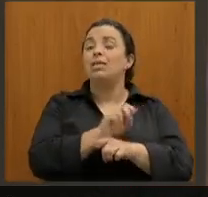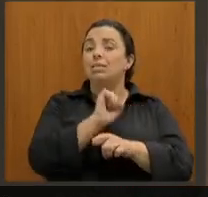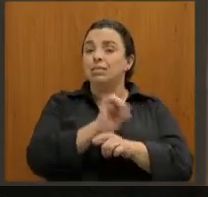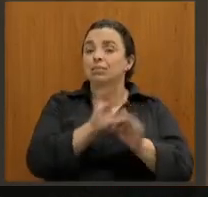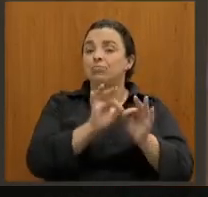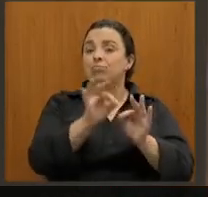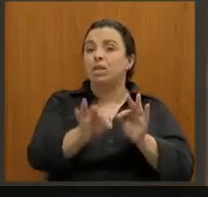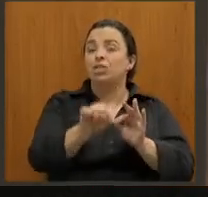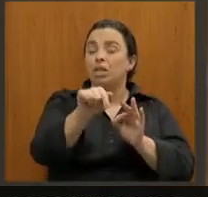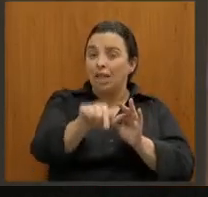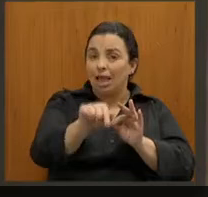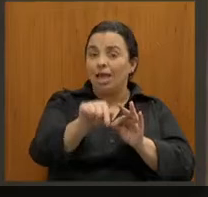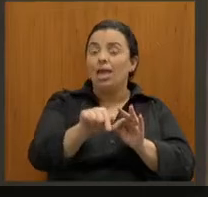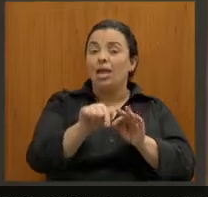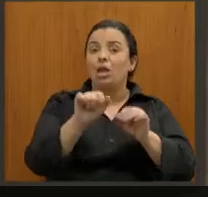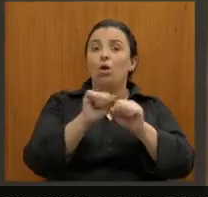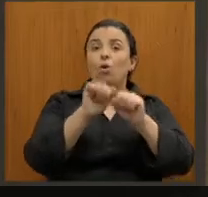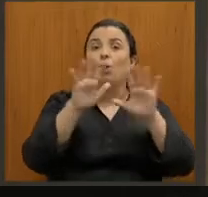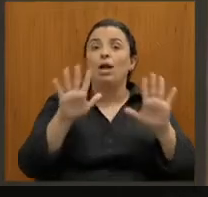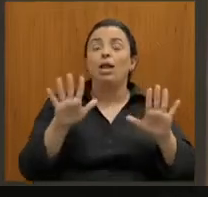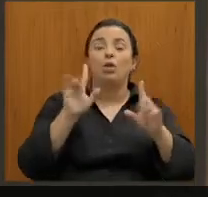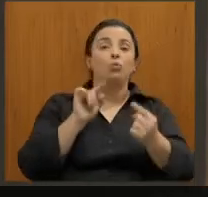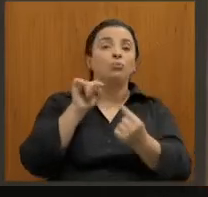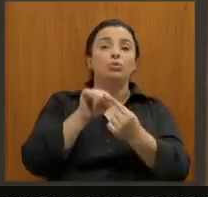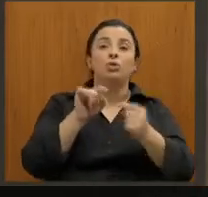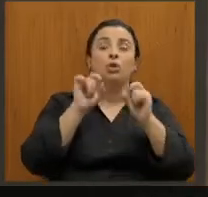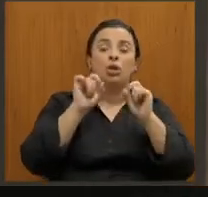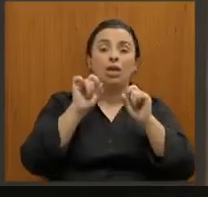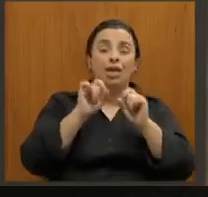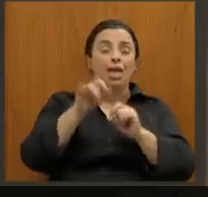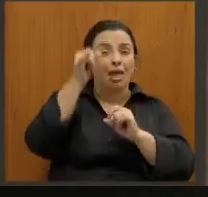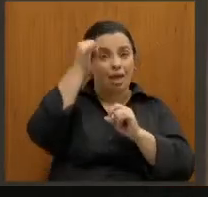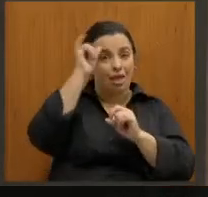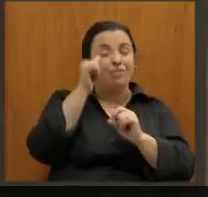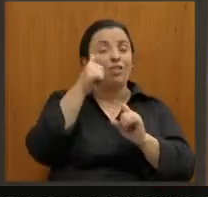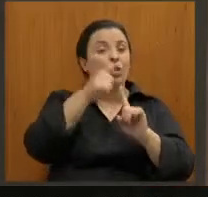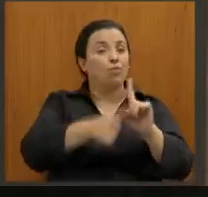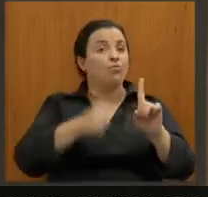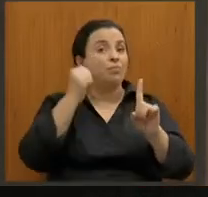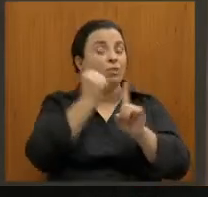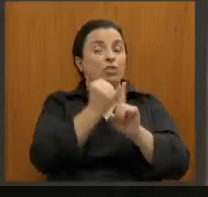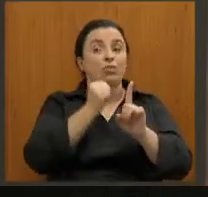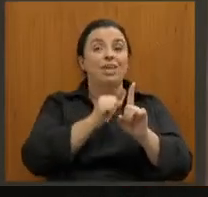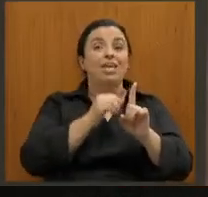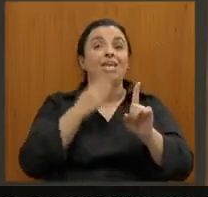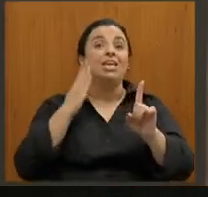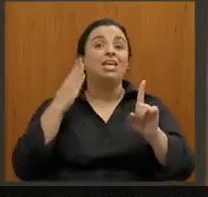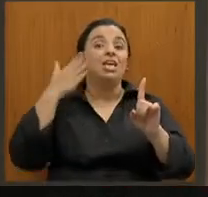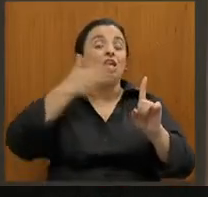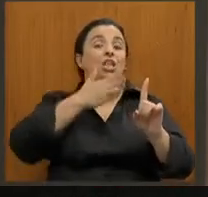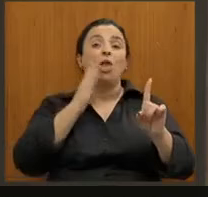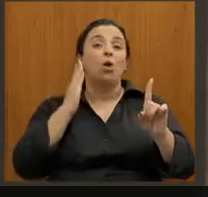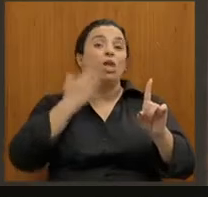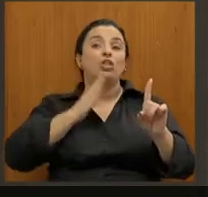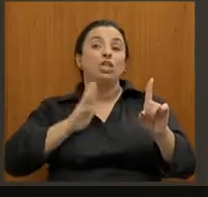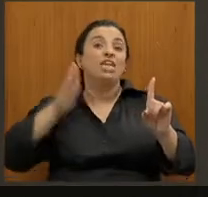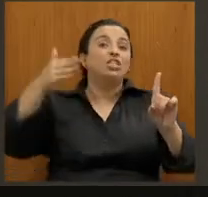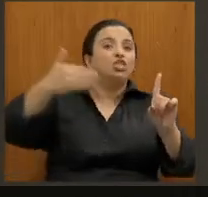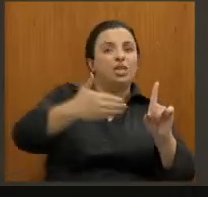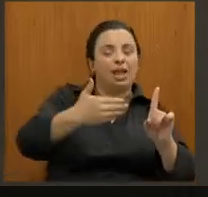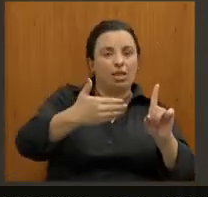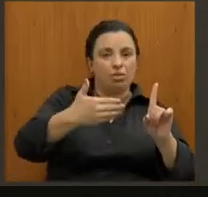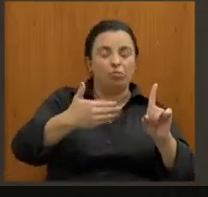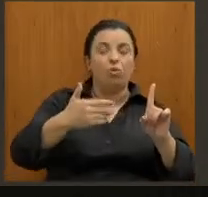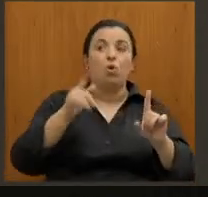com o Claro objetivo de evitar um feminicídio indireto porque o feminicídio